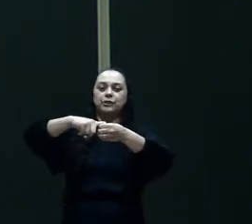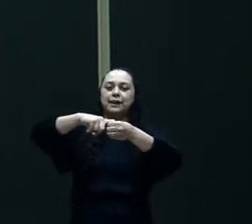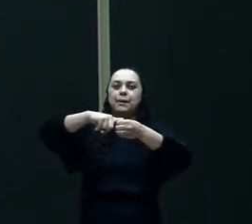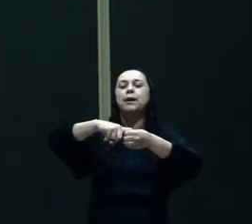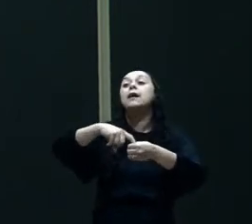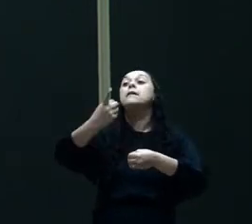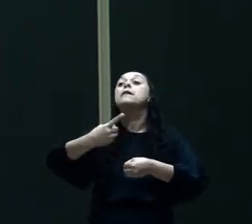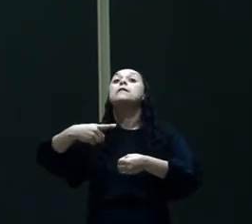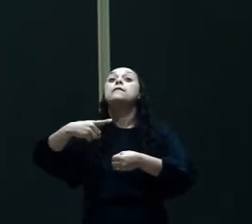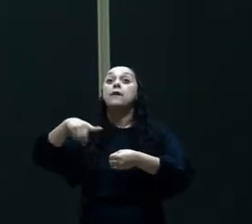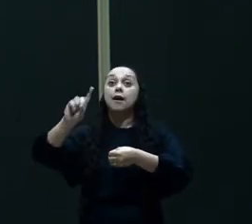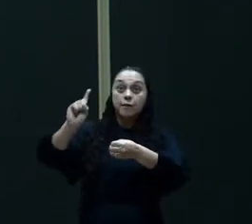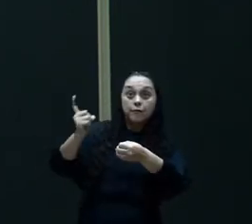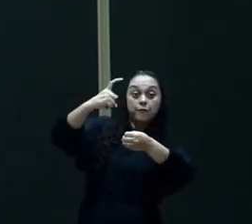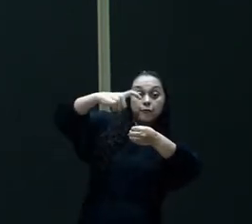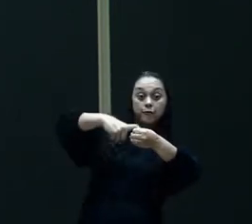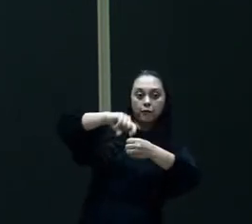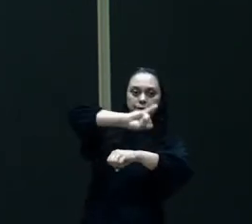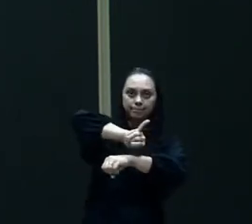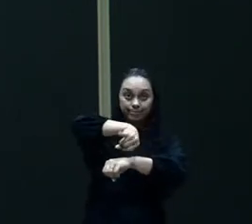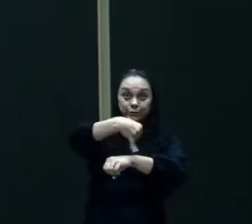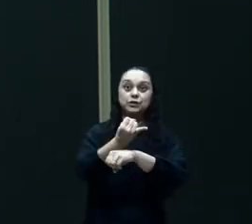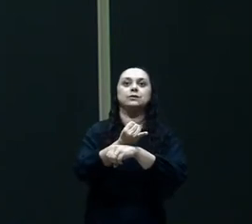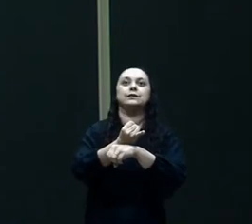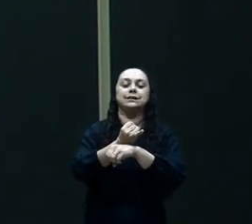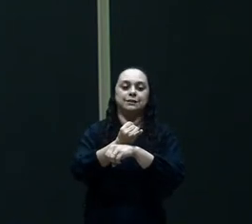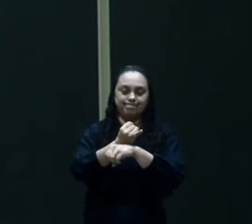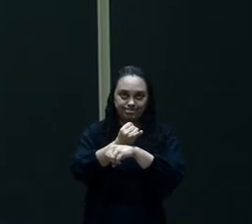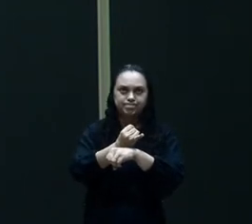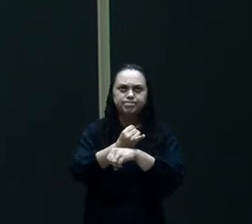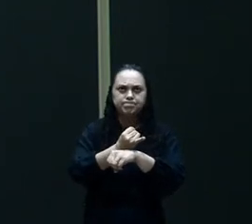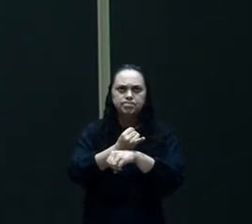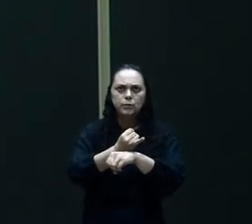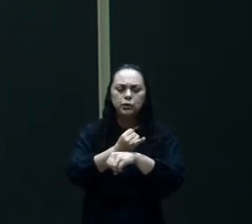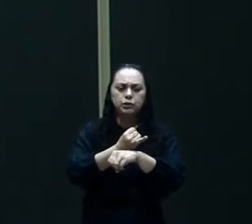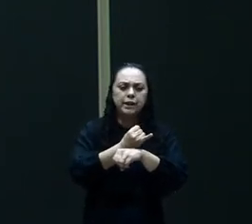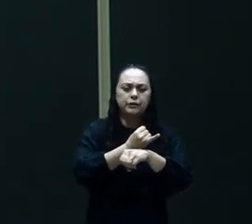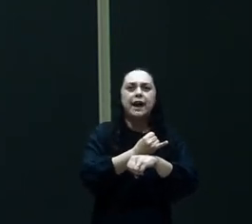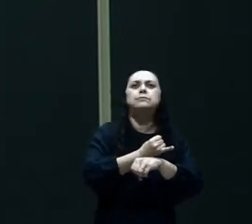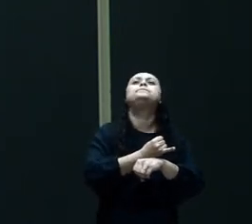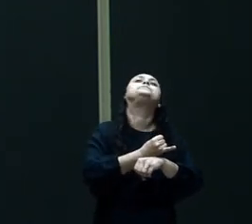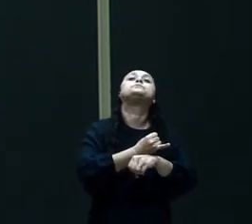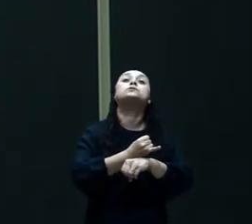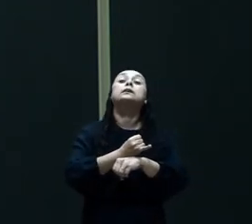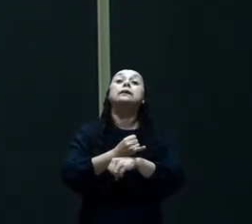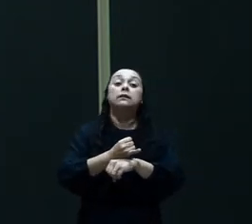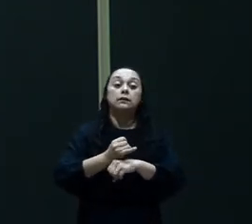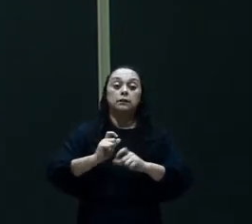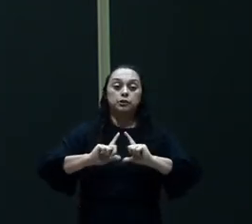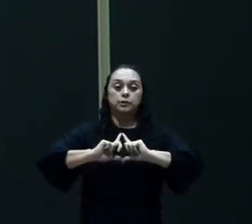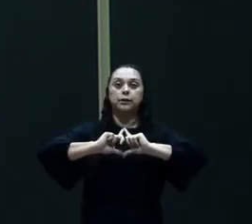preso os judeus estão enfurecidos pelo que Paulo vem fazendo através do